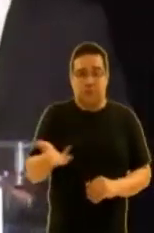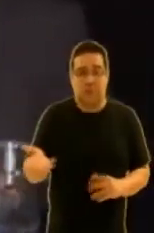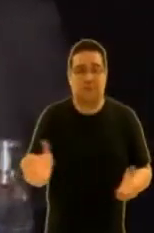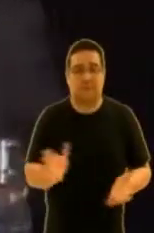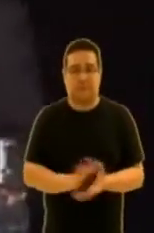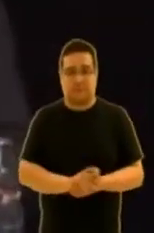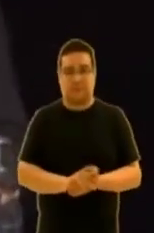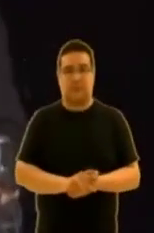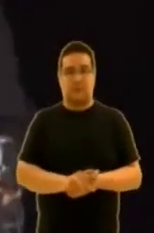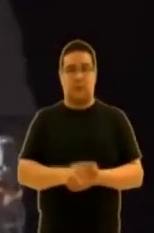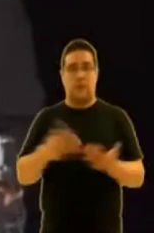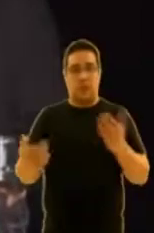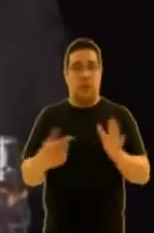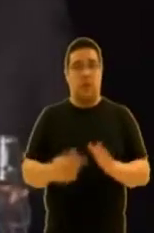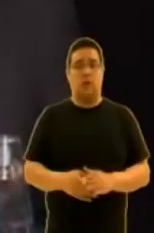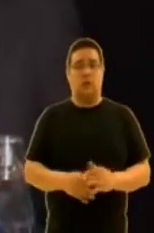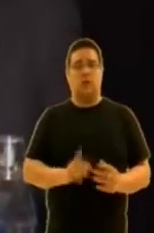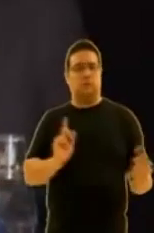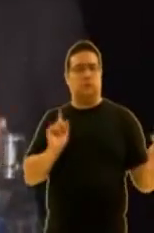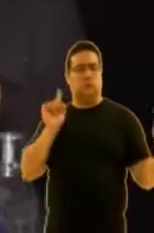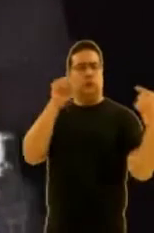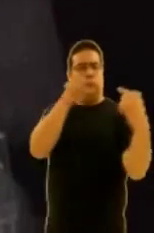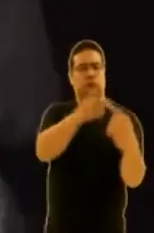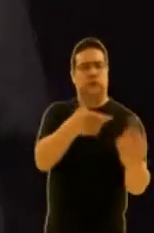essa missão institucional do FNDE,